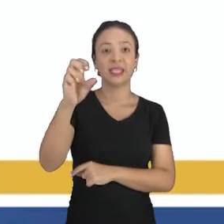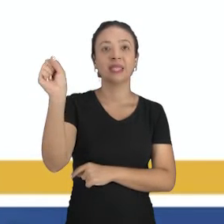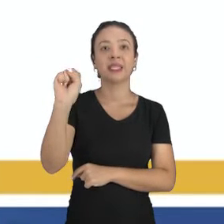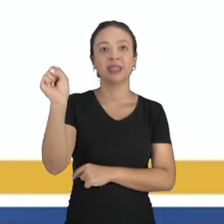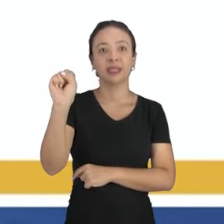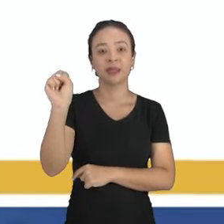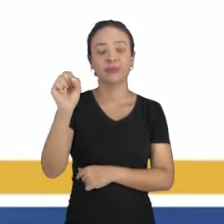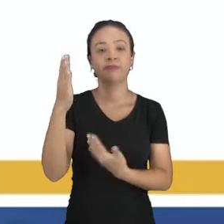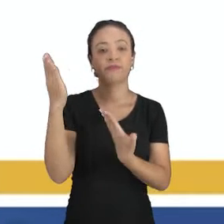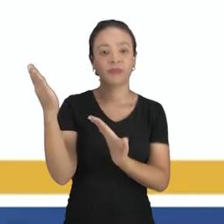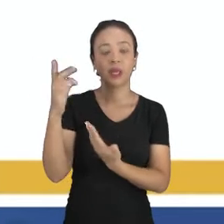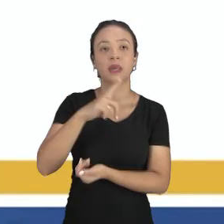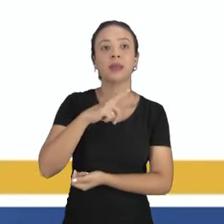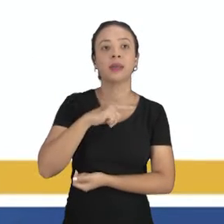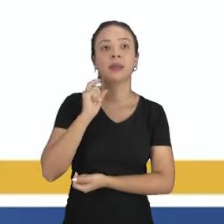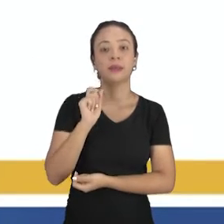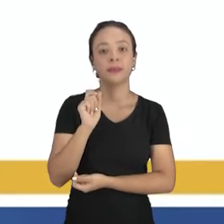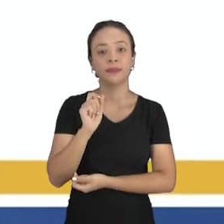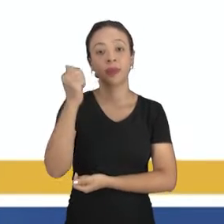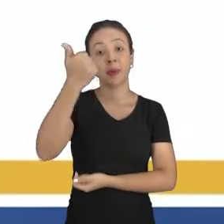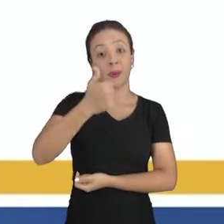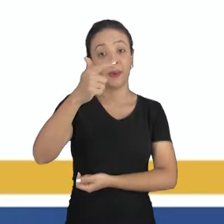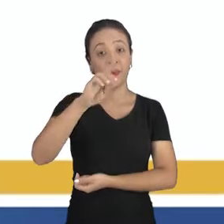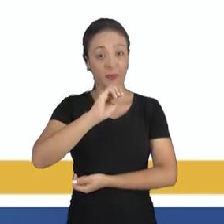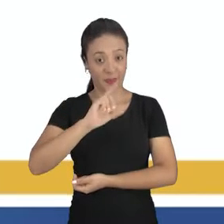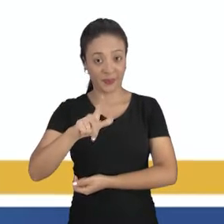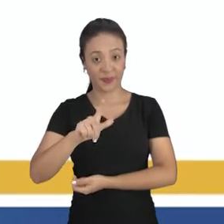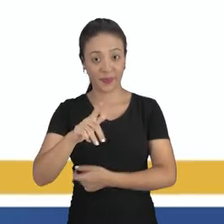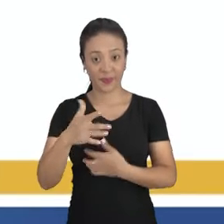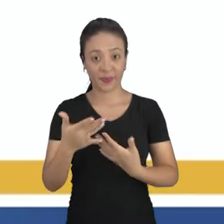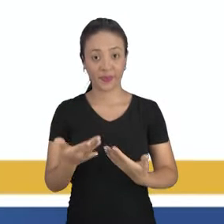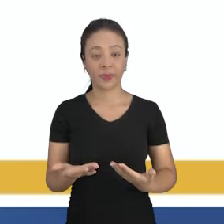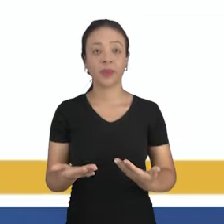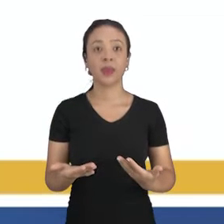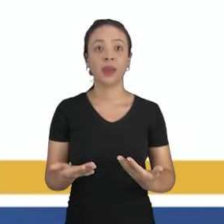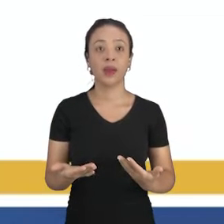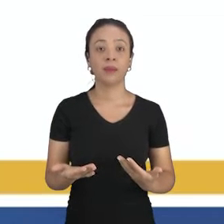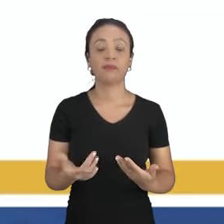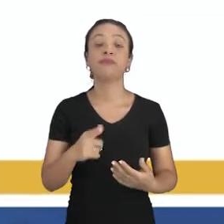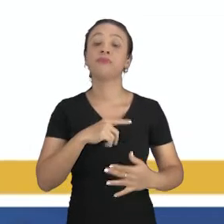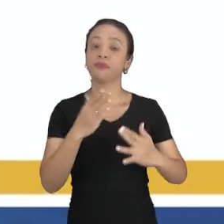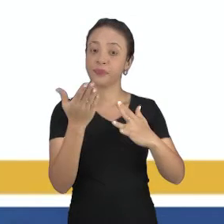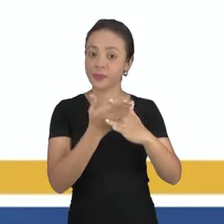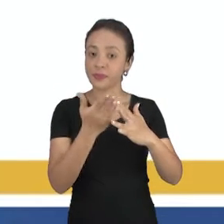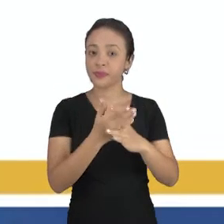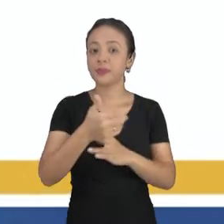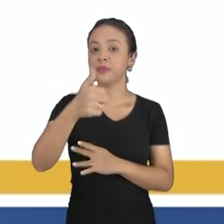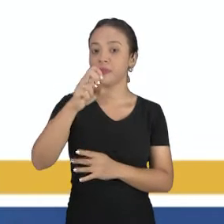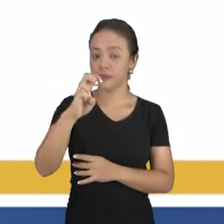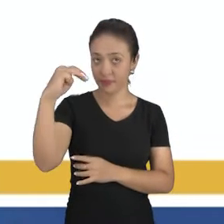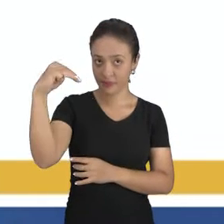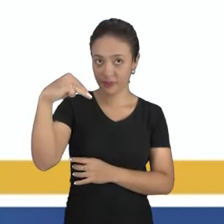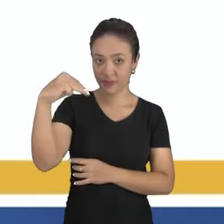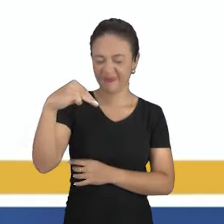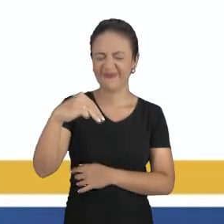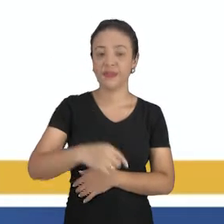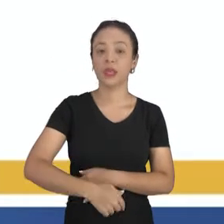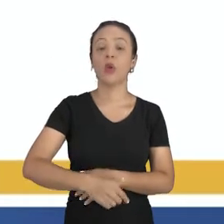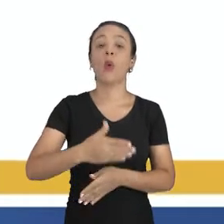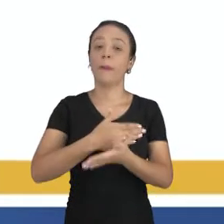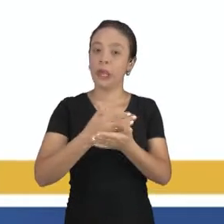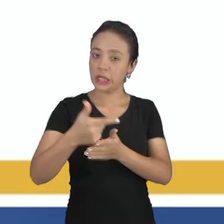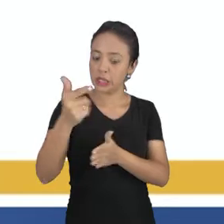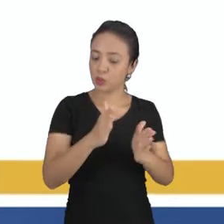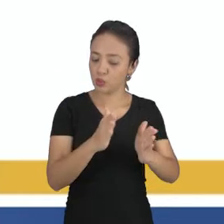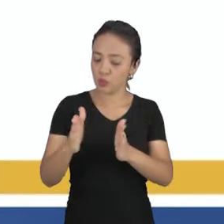então aí eu tenho o primeiro gol né e o intervalo de 15 minutos e a segunda